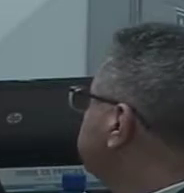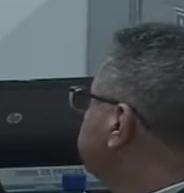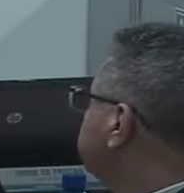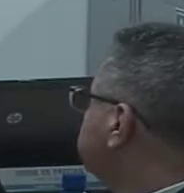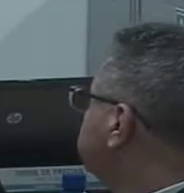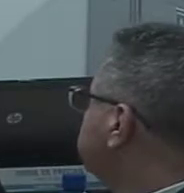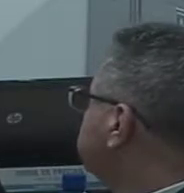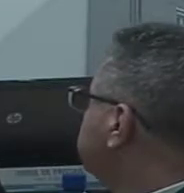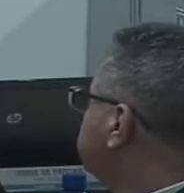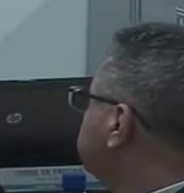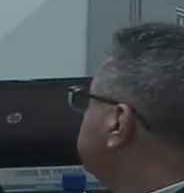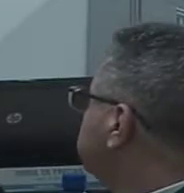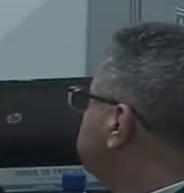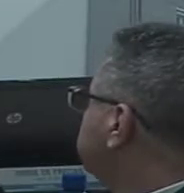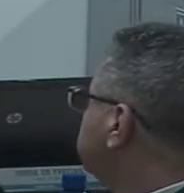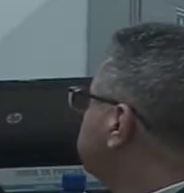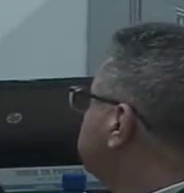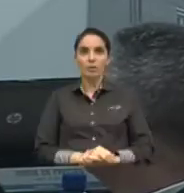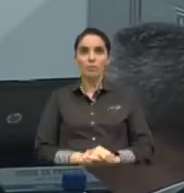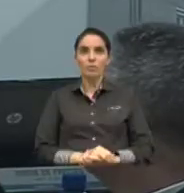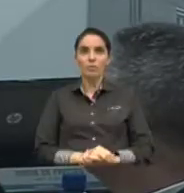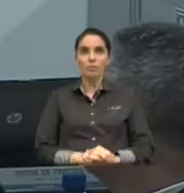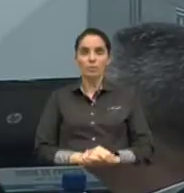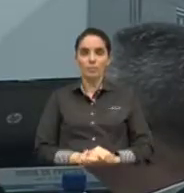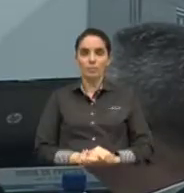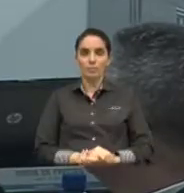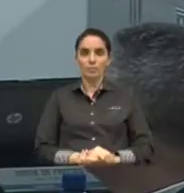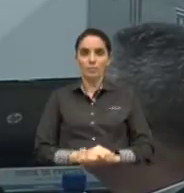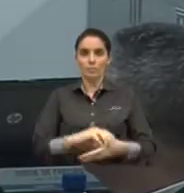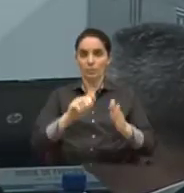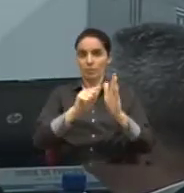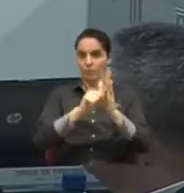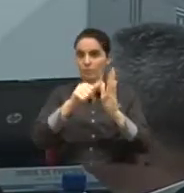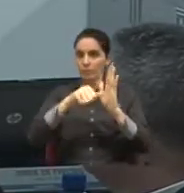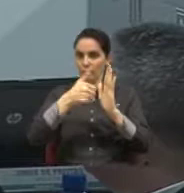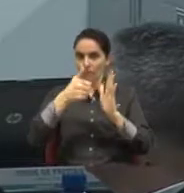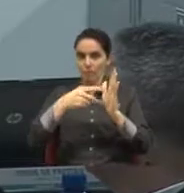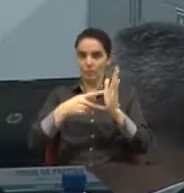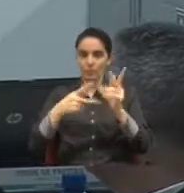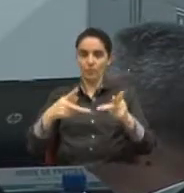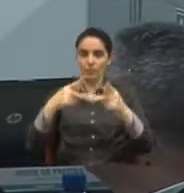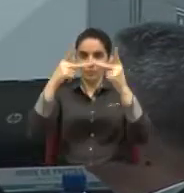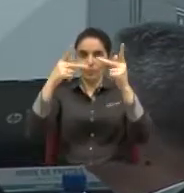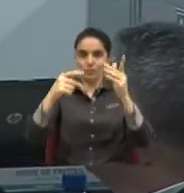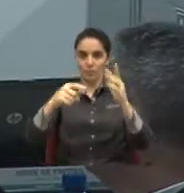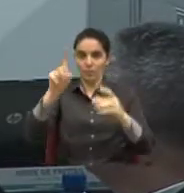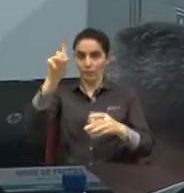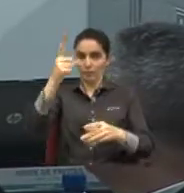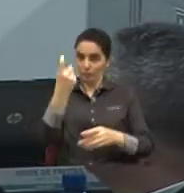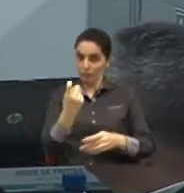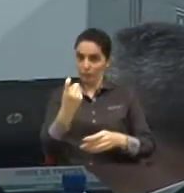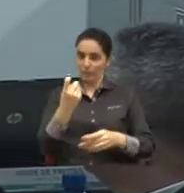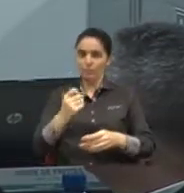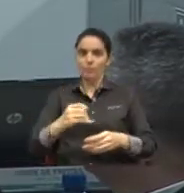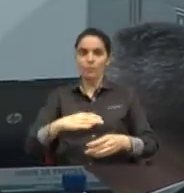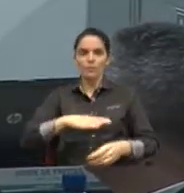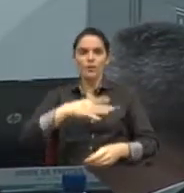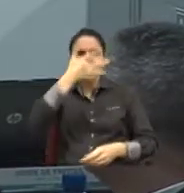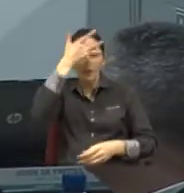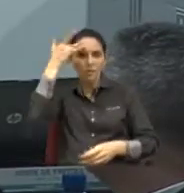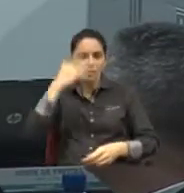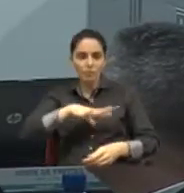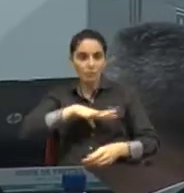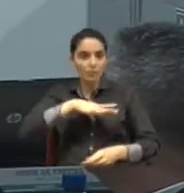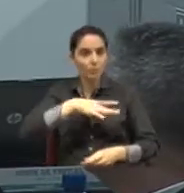1, no artigo 1, parágrafo único, está escrito assim: compreende-se como ato de heroísmo e bravura a prática de ato